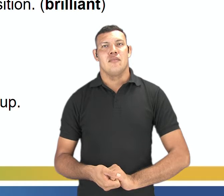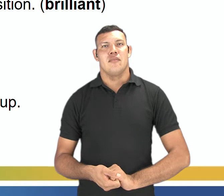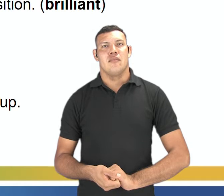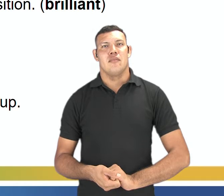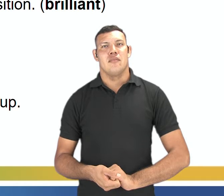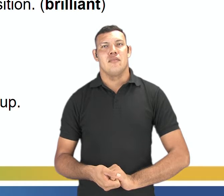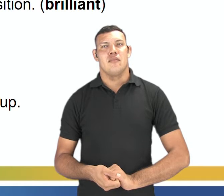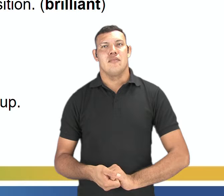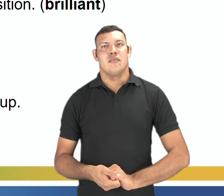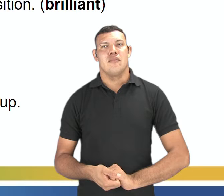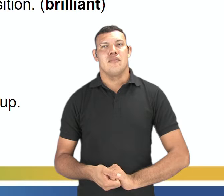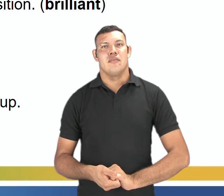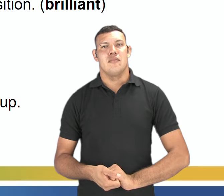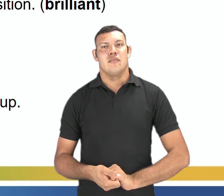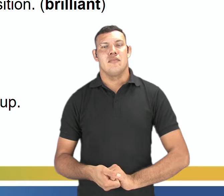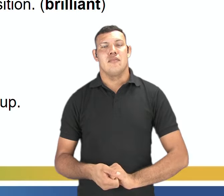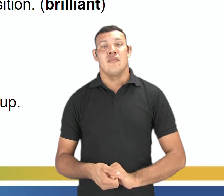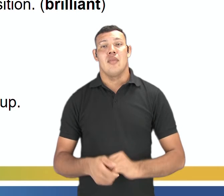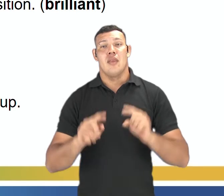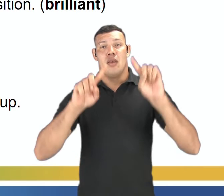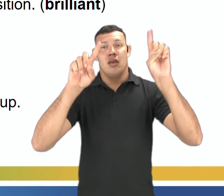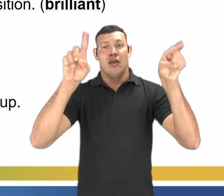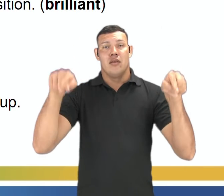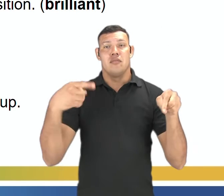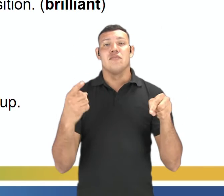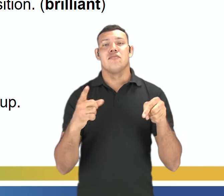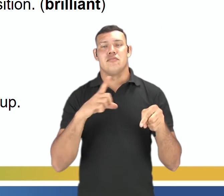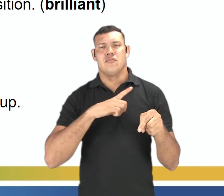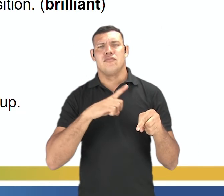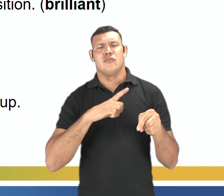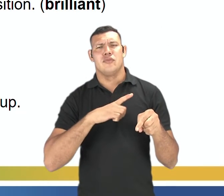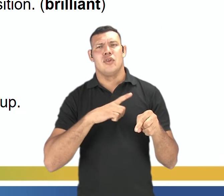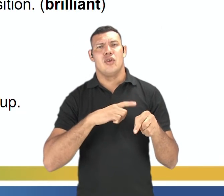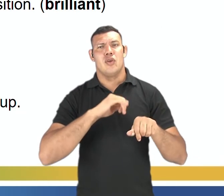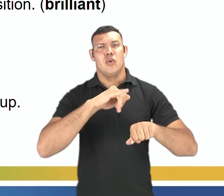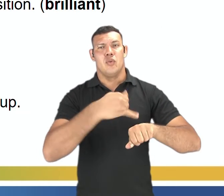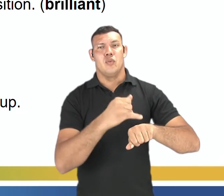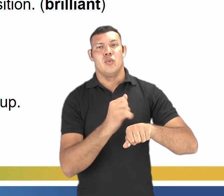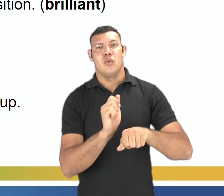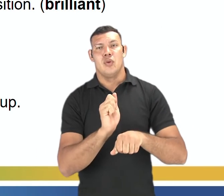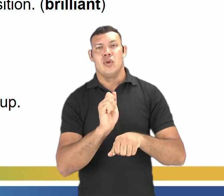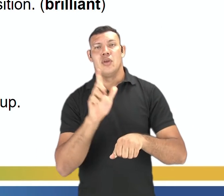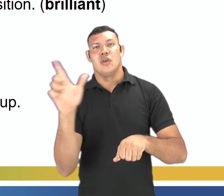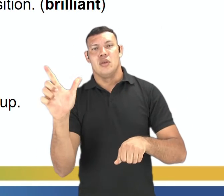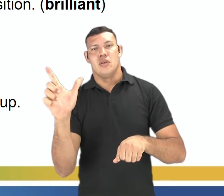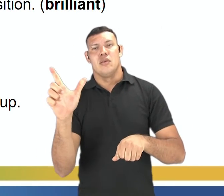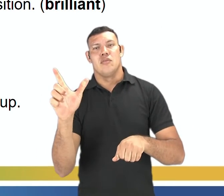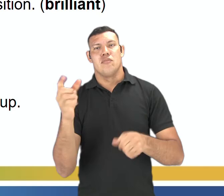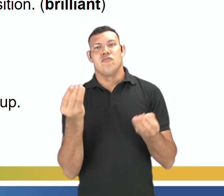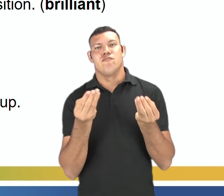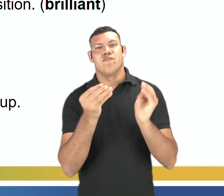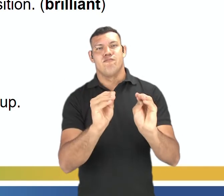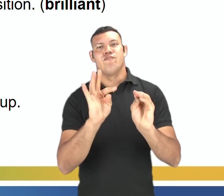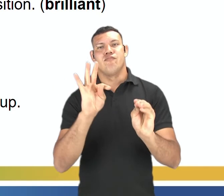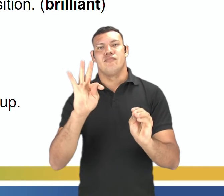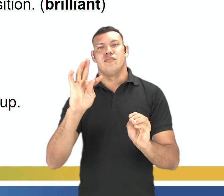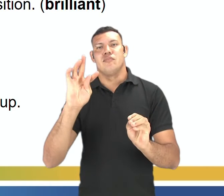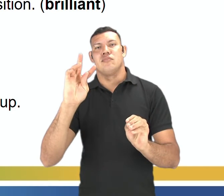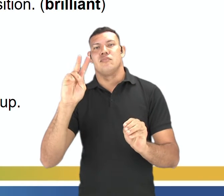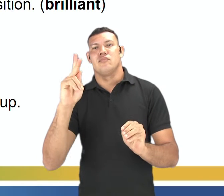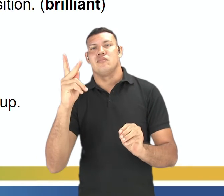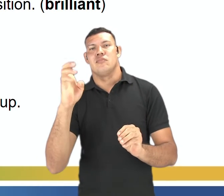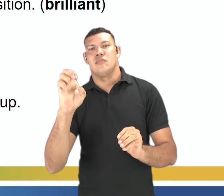temos experienced. De cara nós vemos que é um adjetivo longo, então nós colocamos the most, antes do